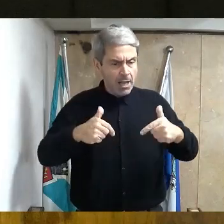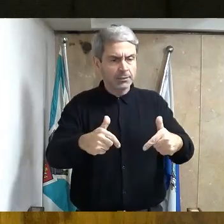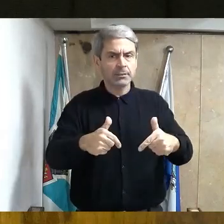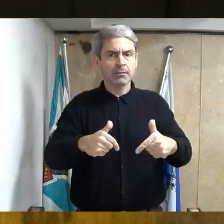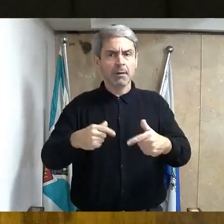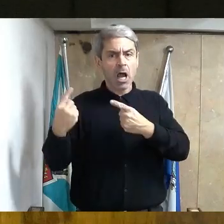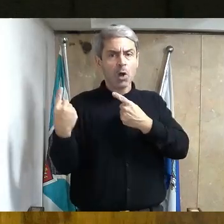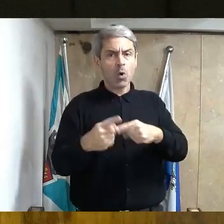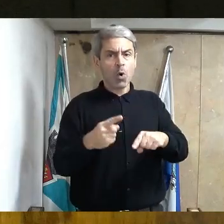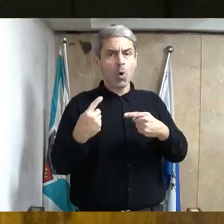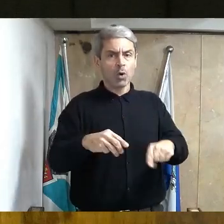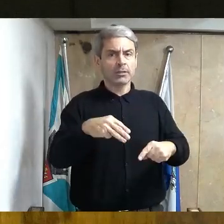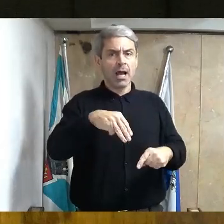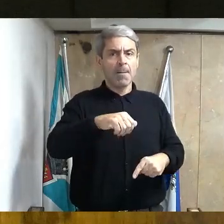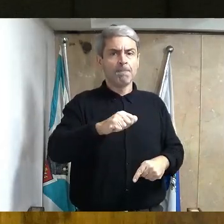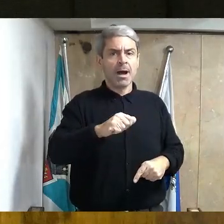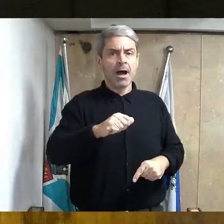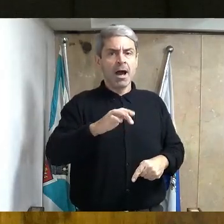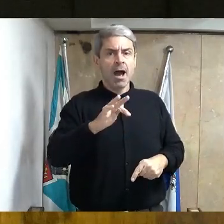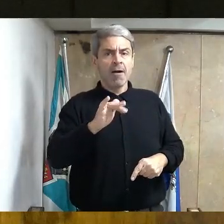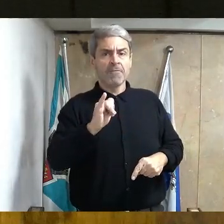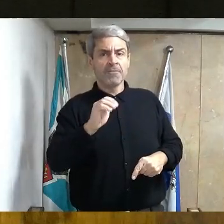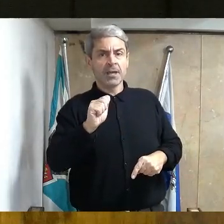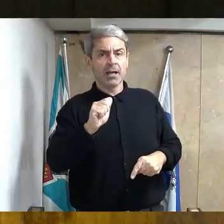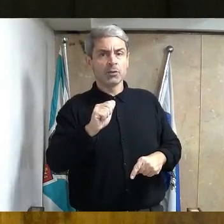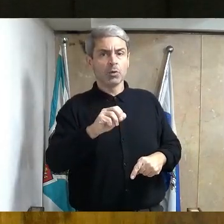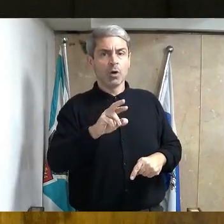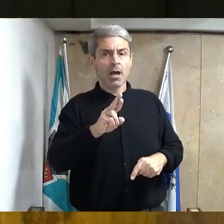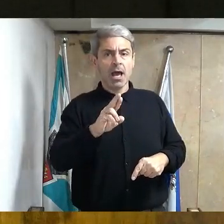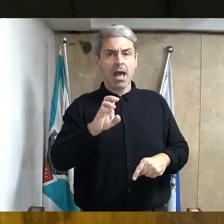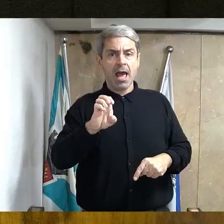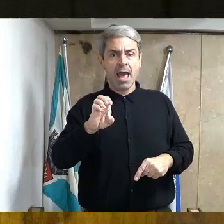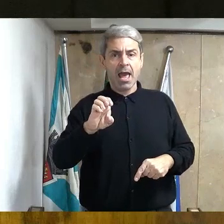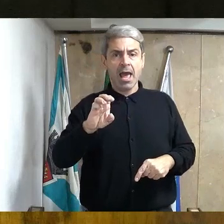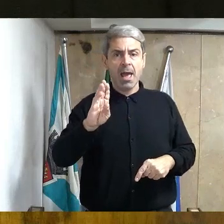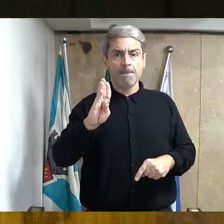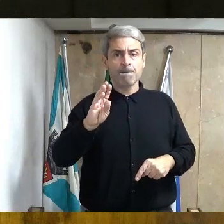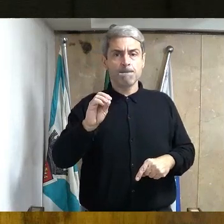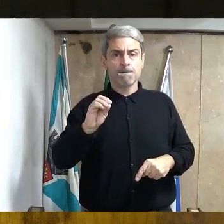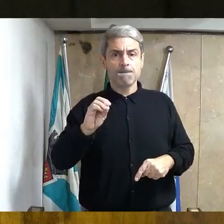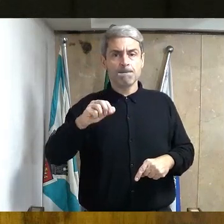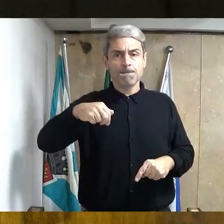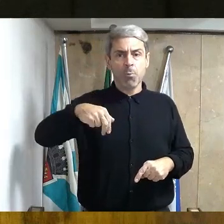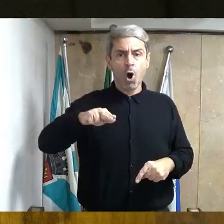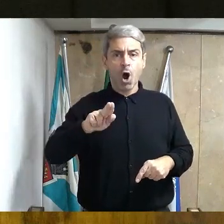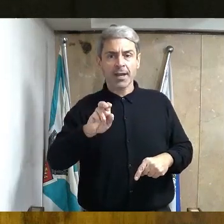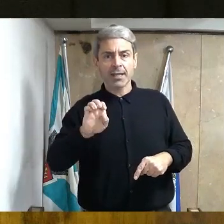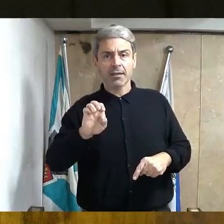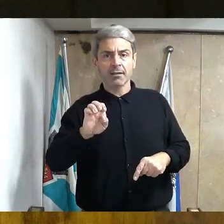combater essa forma arbitrária que tem sido feita aí, esses reboques,